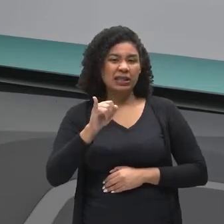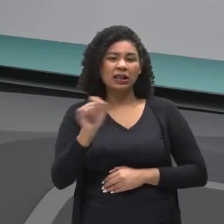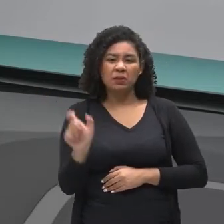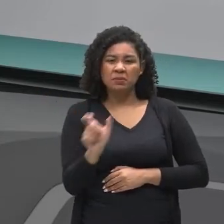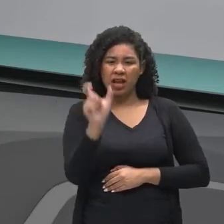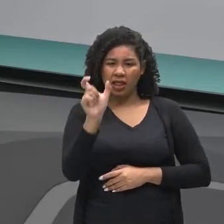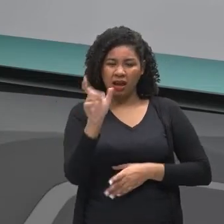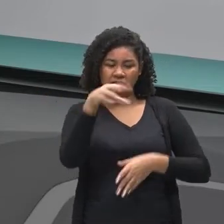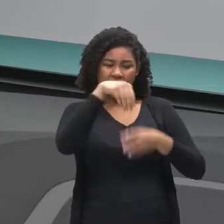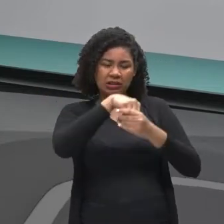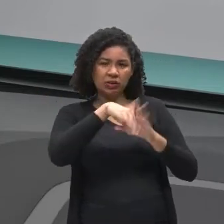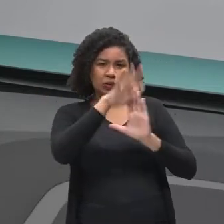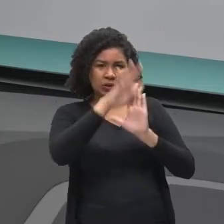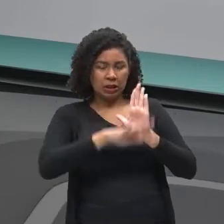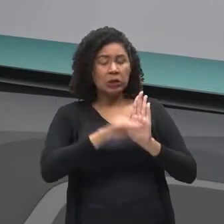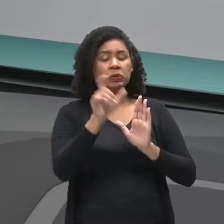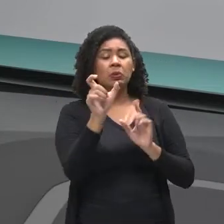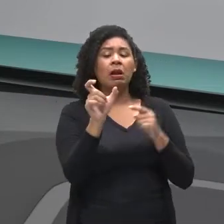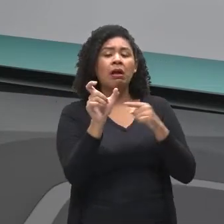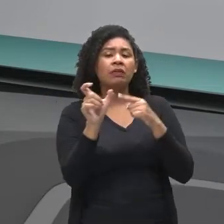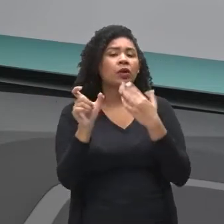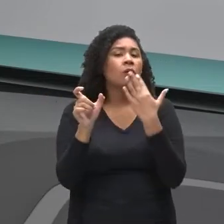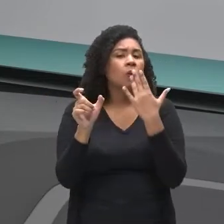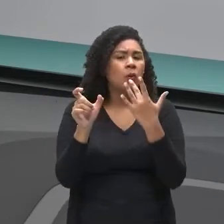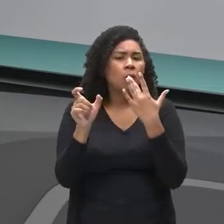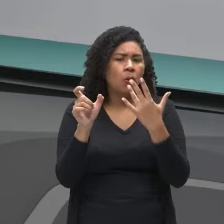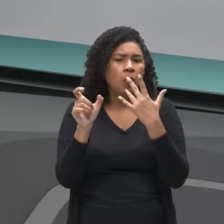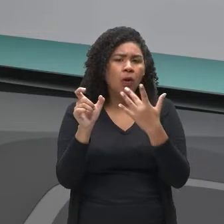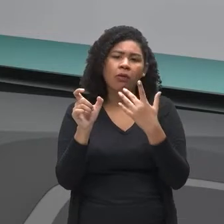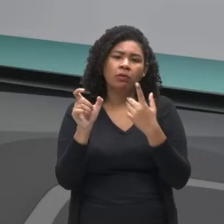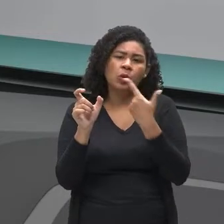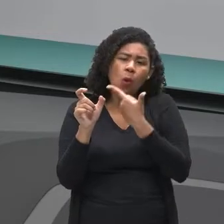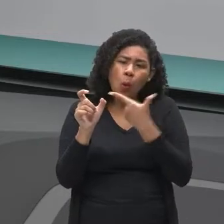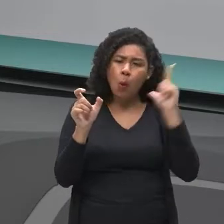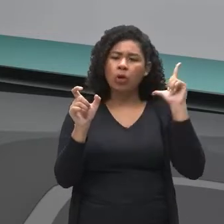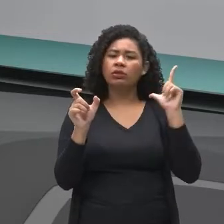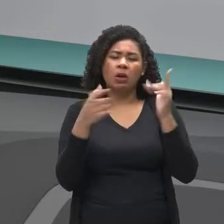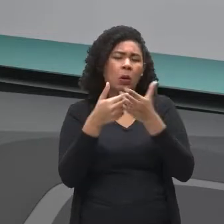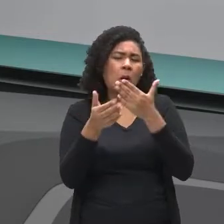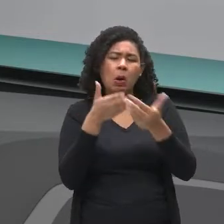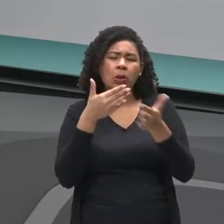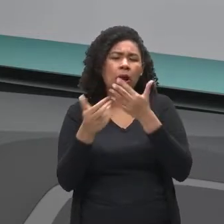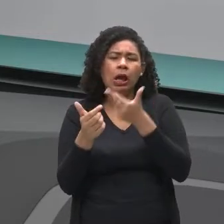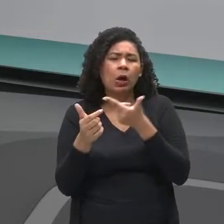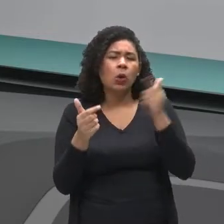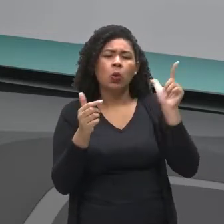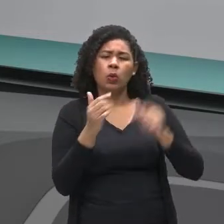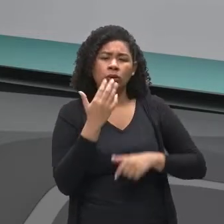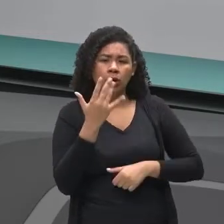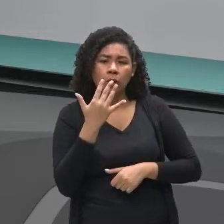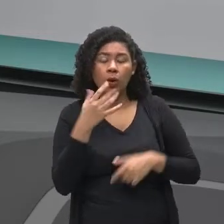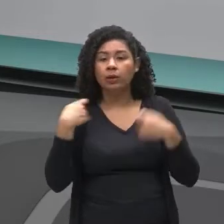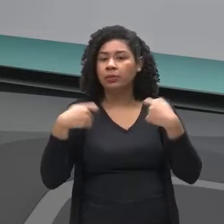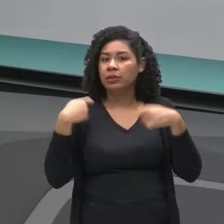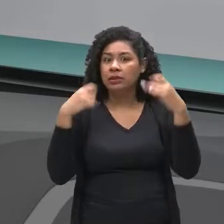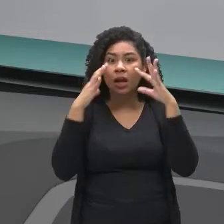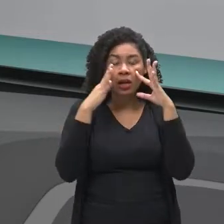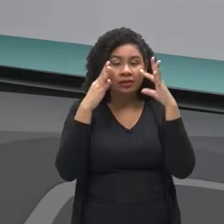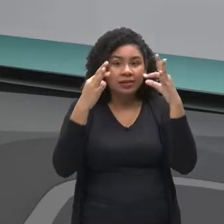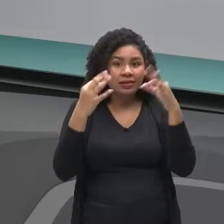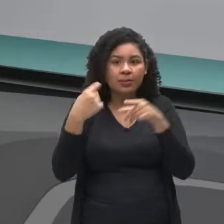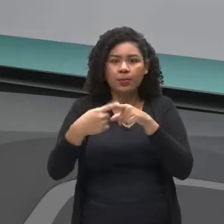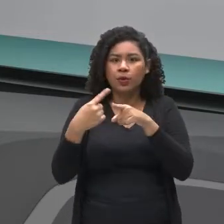texto, quer dizer que precisa de mais atenção para ela, né? Eu preciso prestar mais atenção porque tem alguma